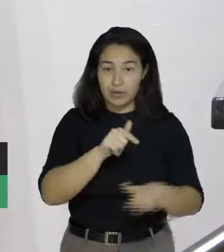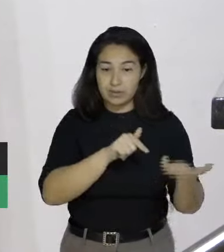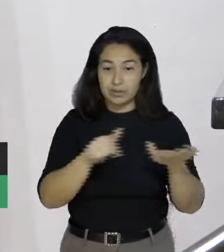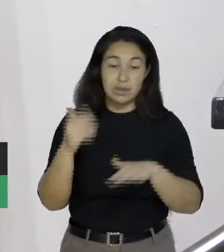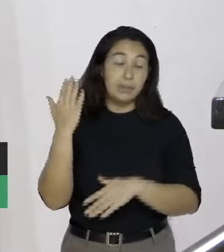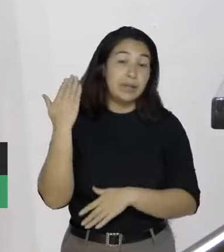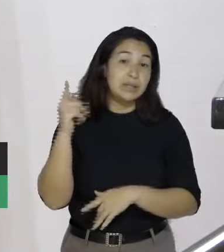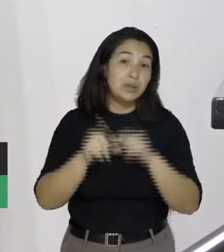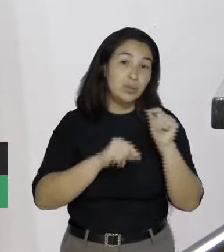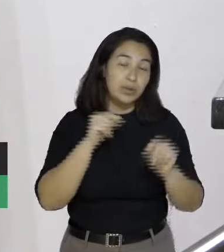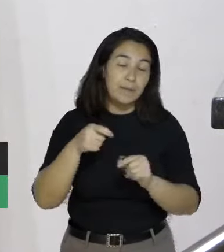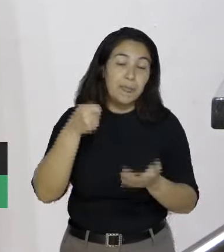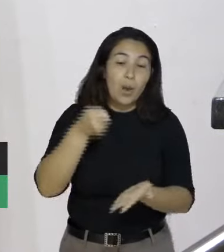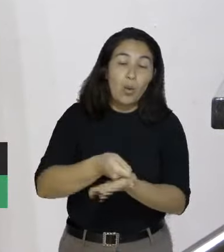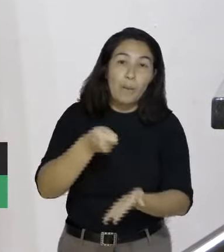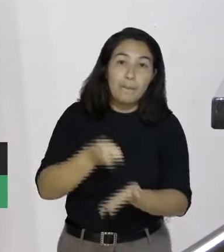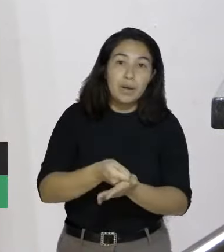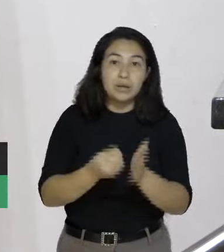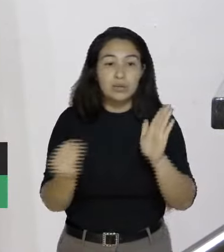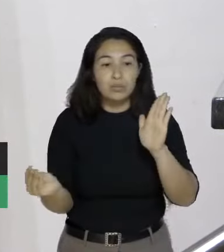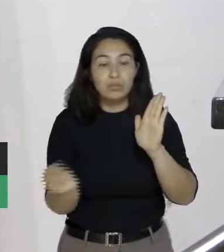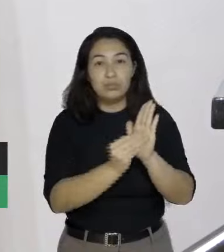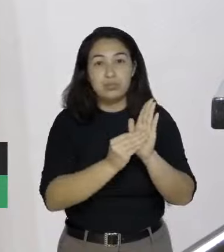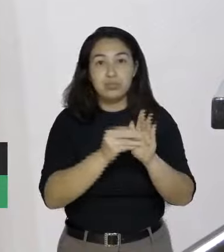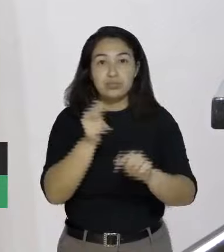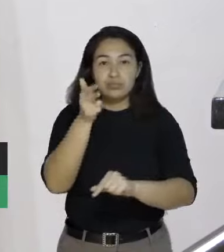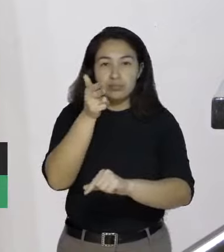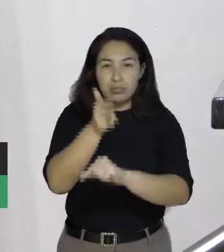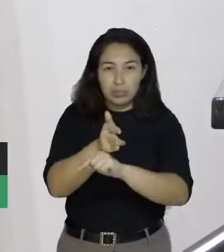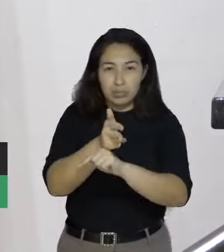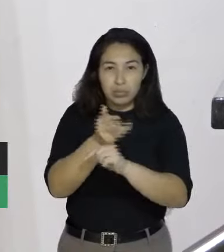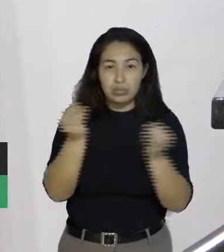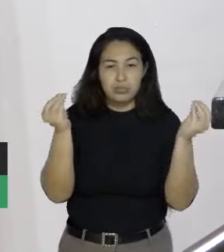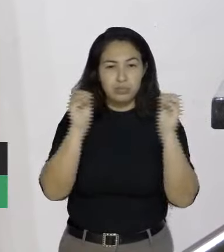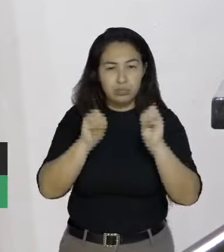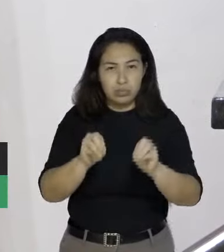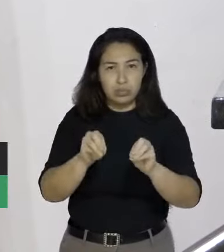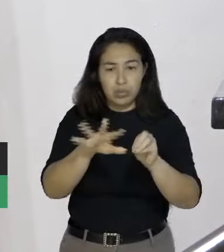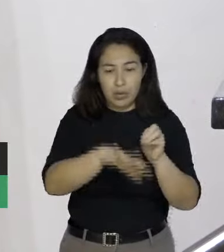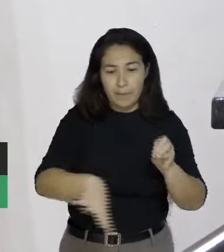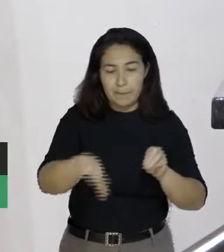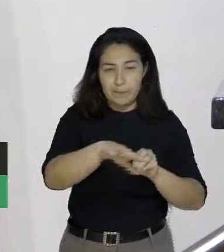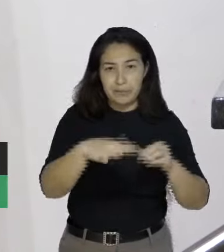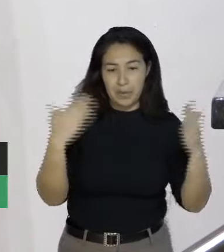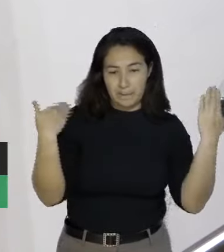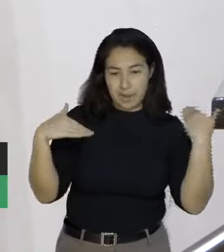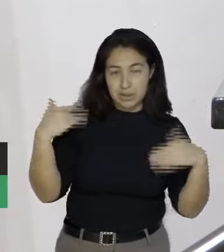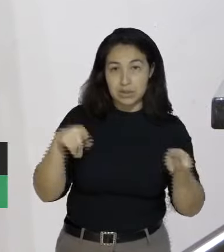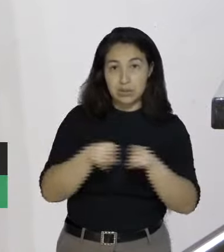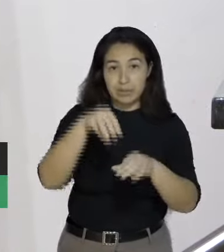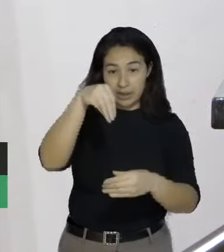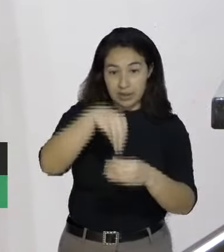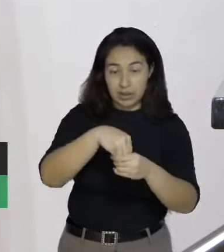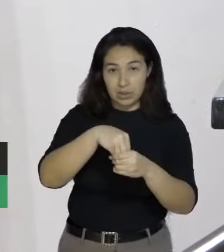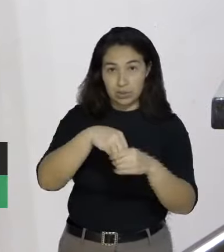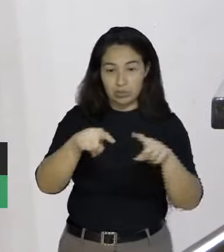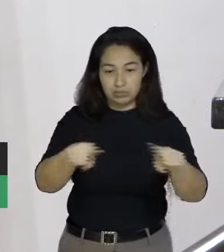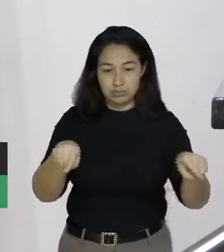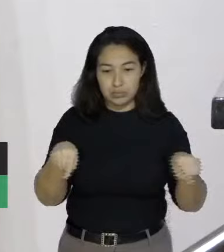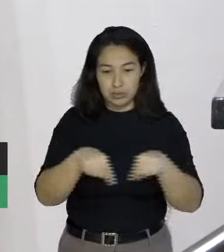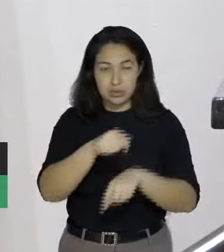será obrigatória a instalação de câmeras nas áreas de convivência e dentro das salas de aula excelente